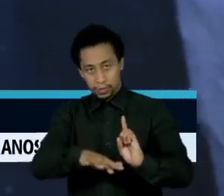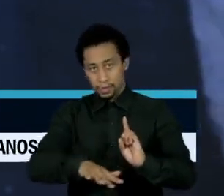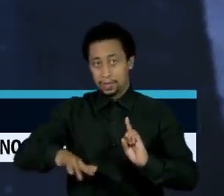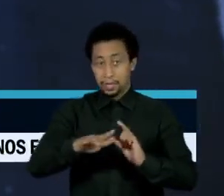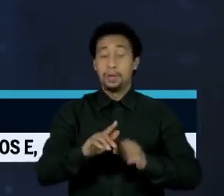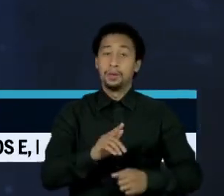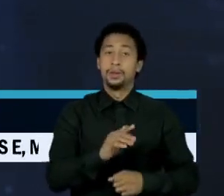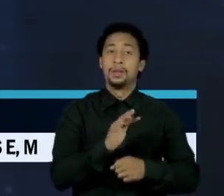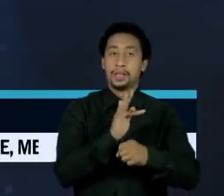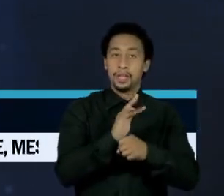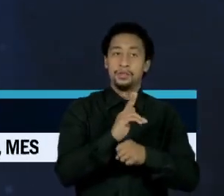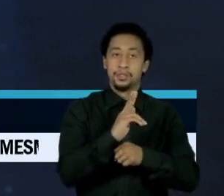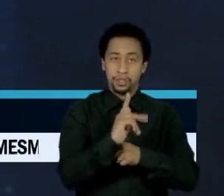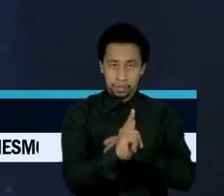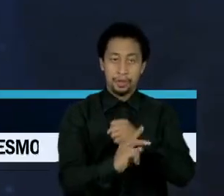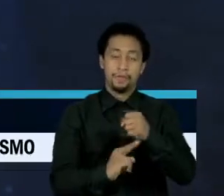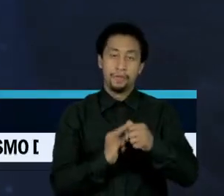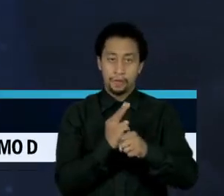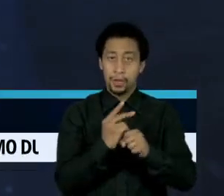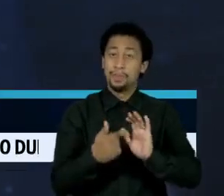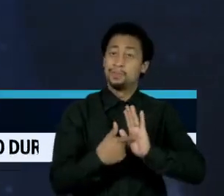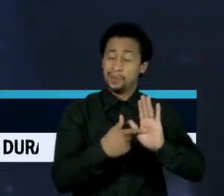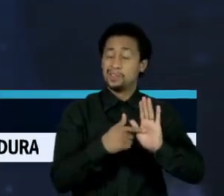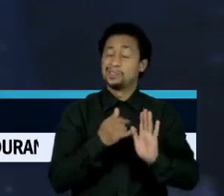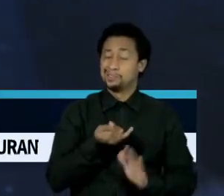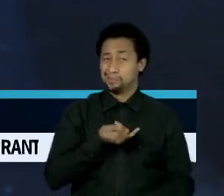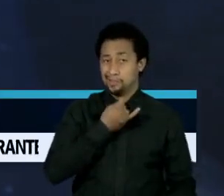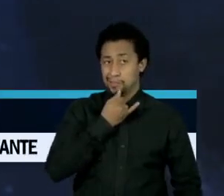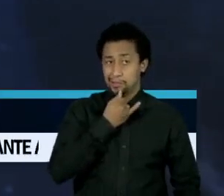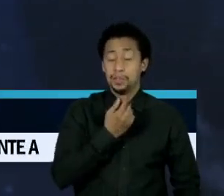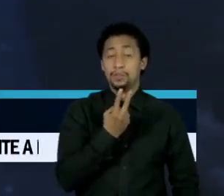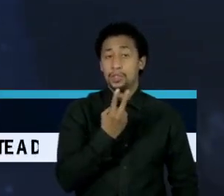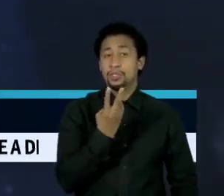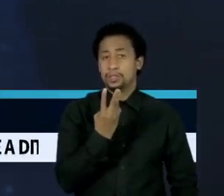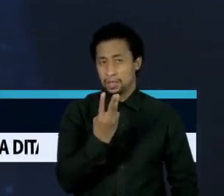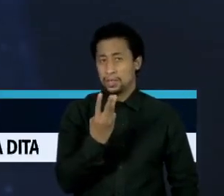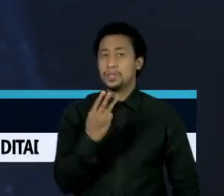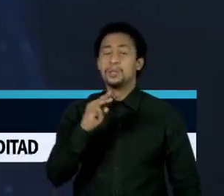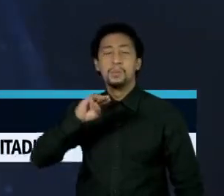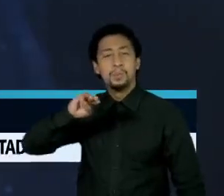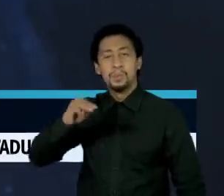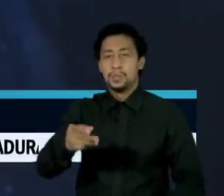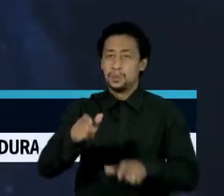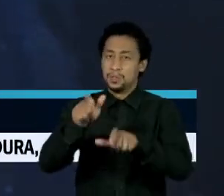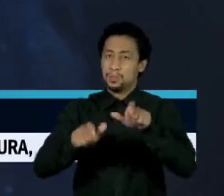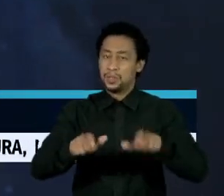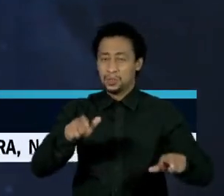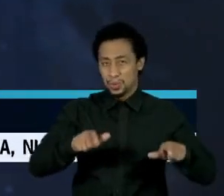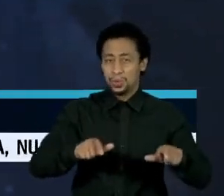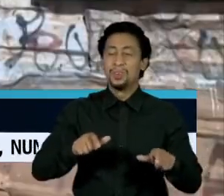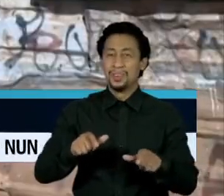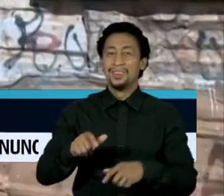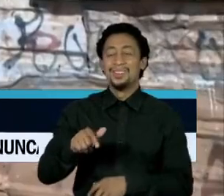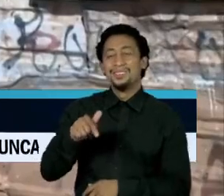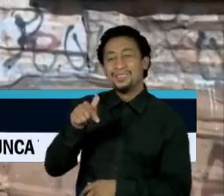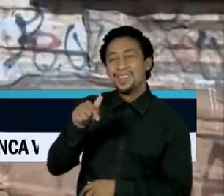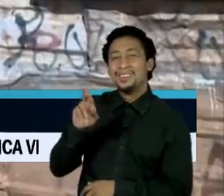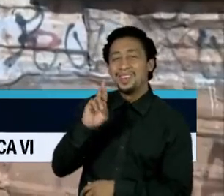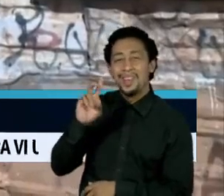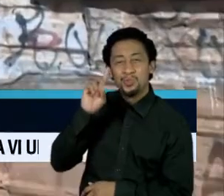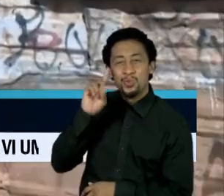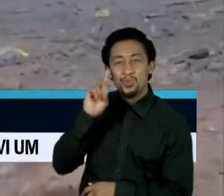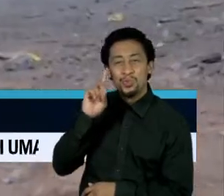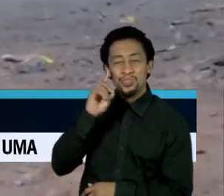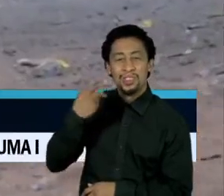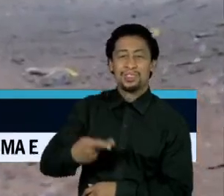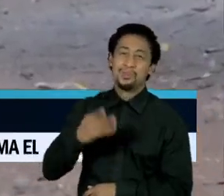e alarmante. 23 milhões de pessoas vivem com menos de R$ 7,00 por dia no Brasil.